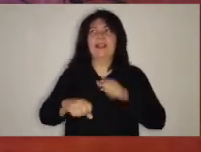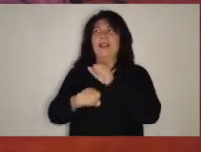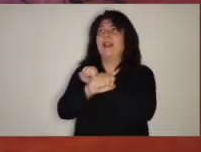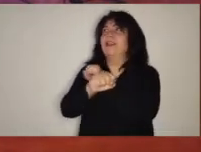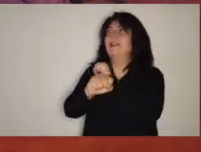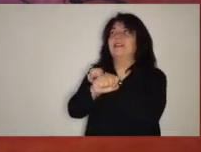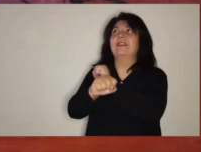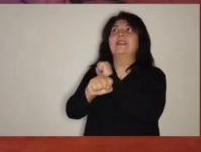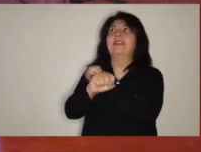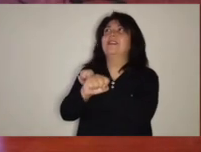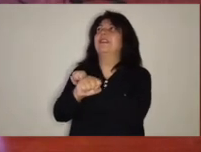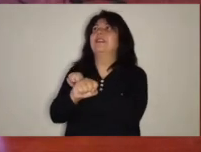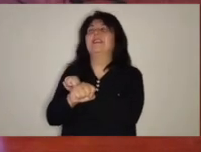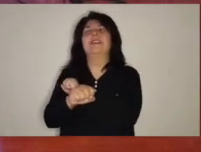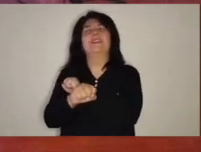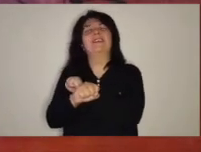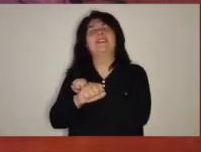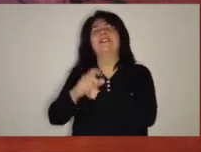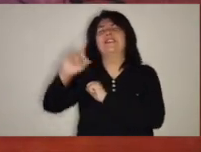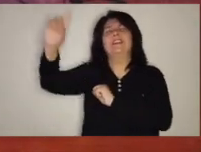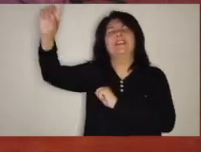brancas. Estou só te